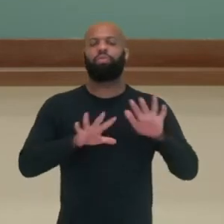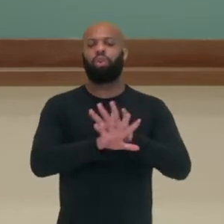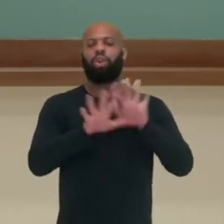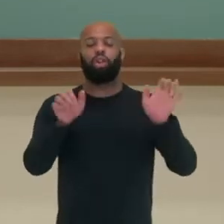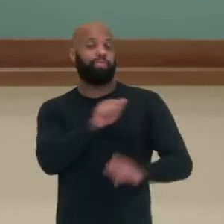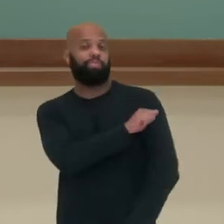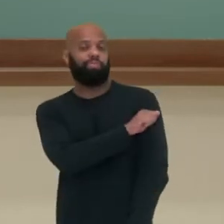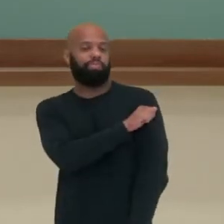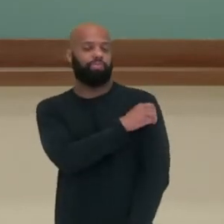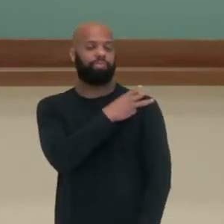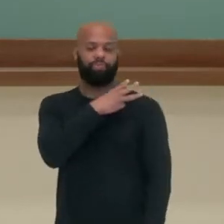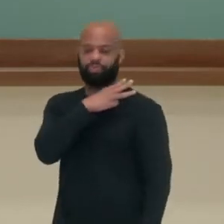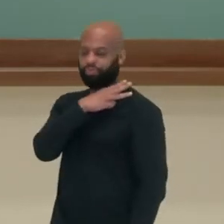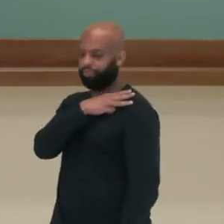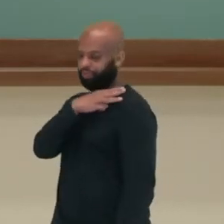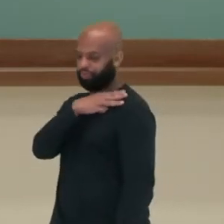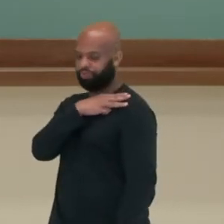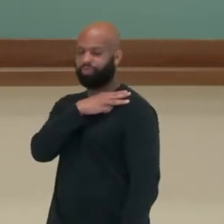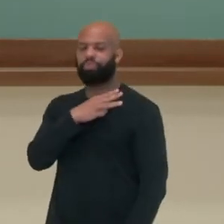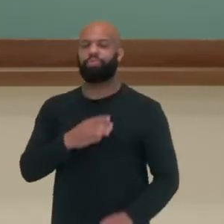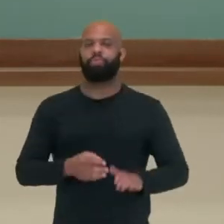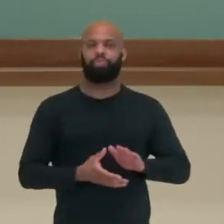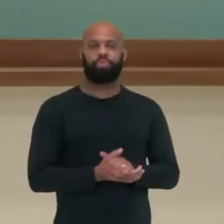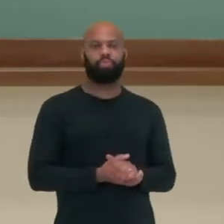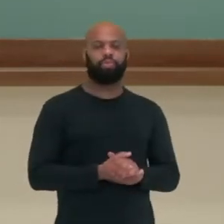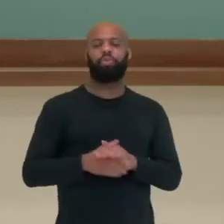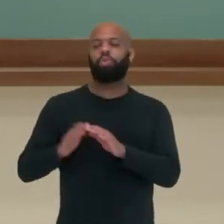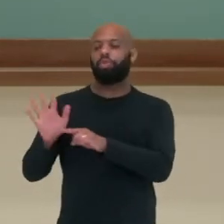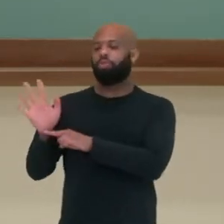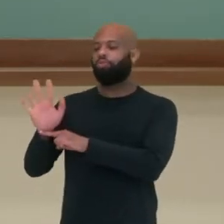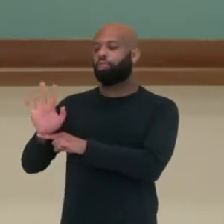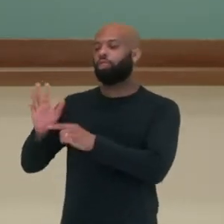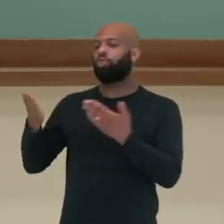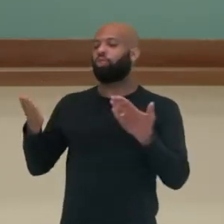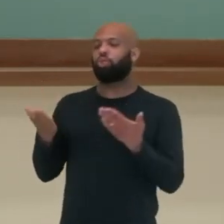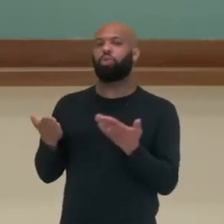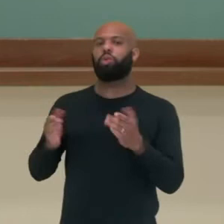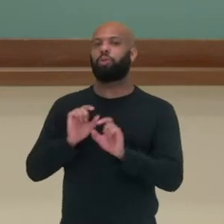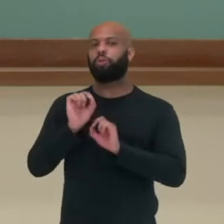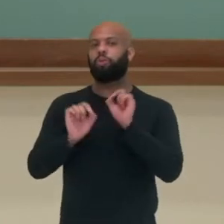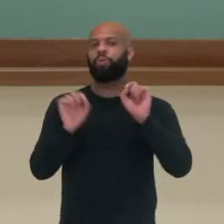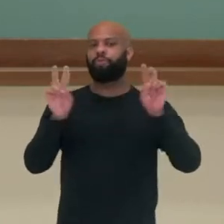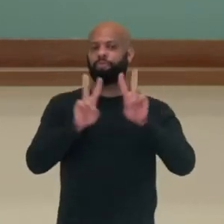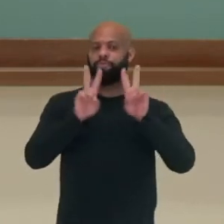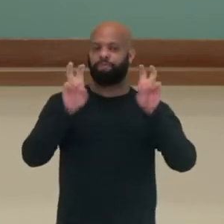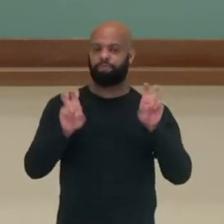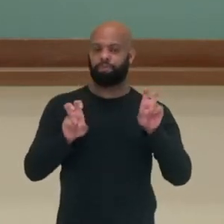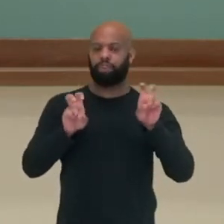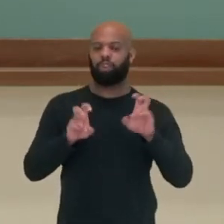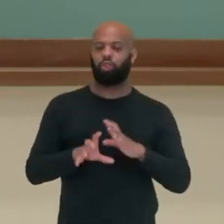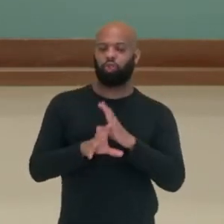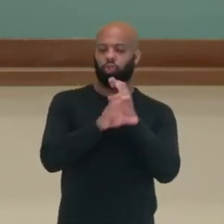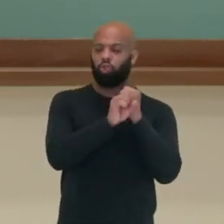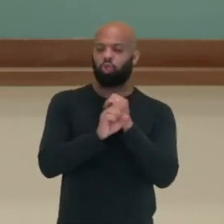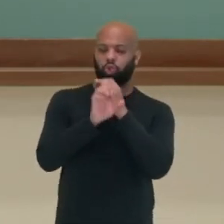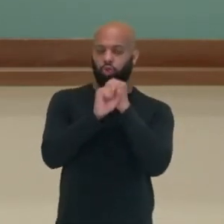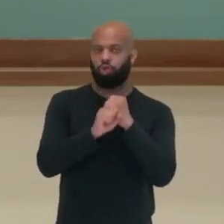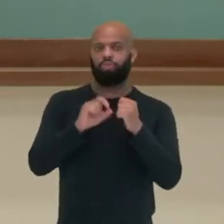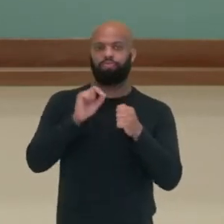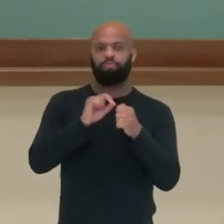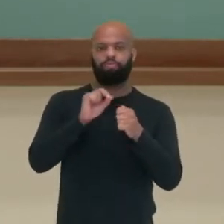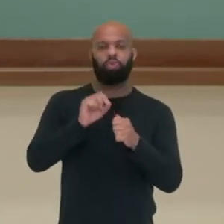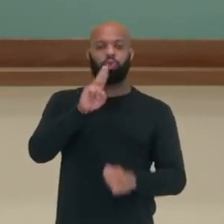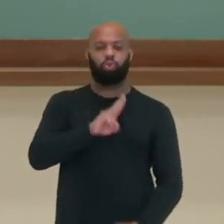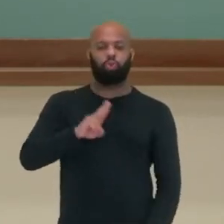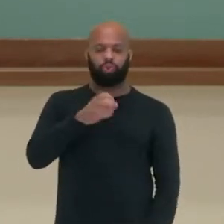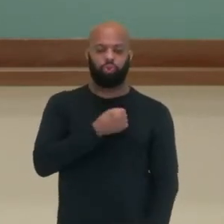Olá, estudantes da terceira série do ensino médio. Nesse vídeo vamos conversar sobre as operações que a gente faz com os